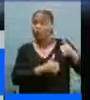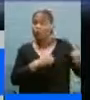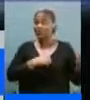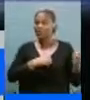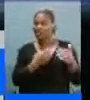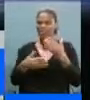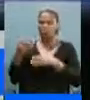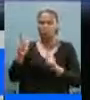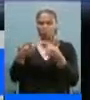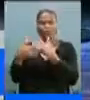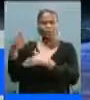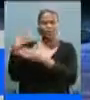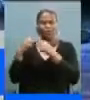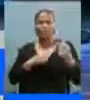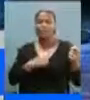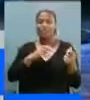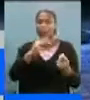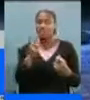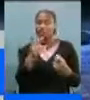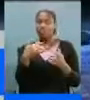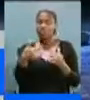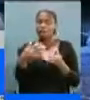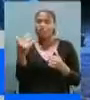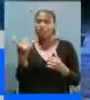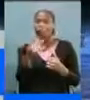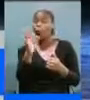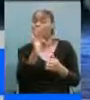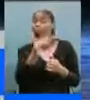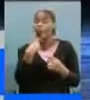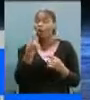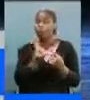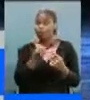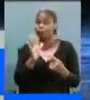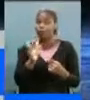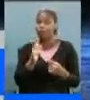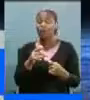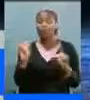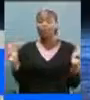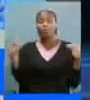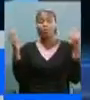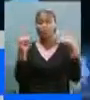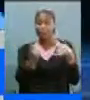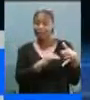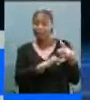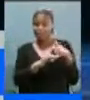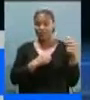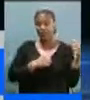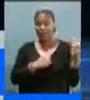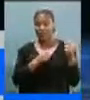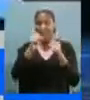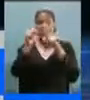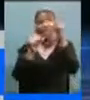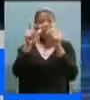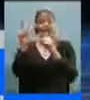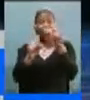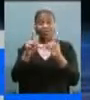Danças Tradicionais Dançar de São Vicente, que já vai na sua quarta edição, é promovido pela Associação de Danças Estrelas de